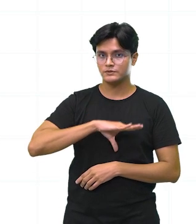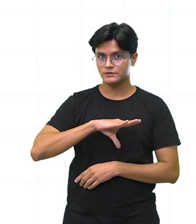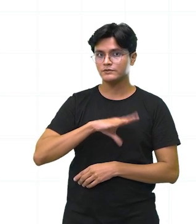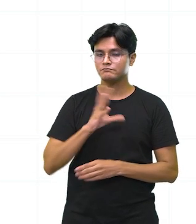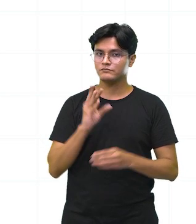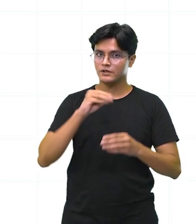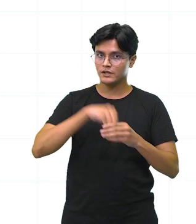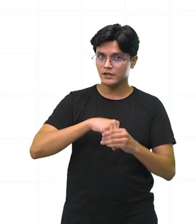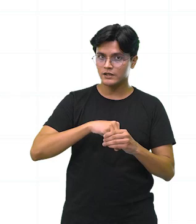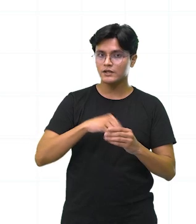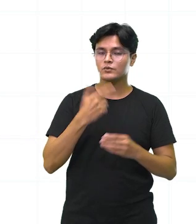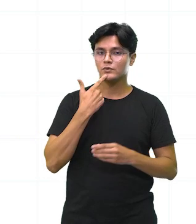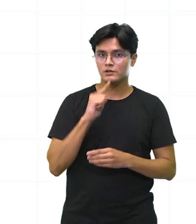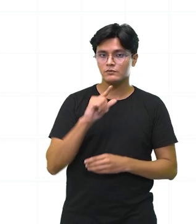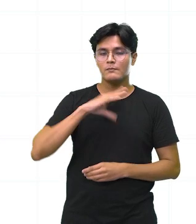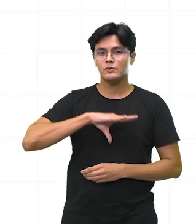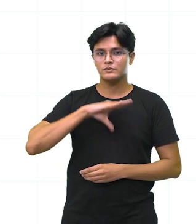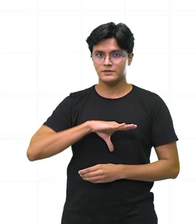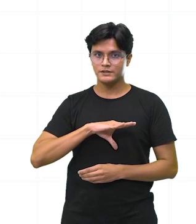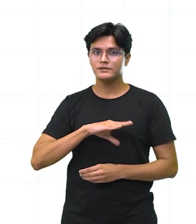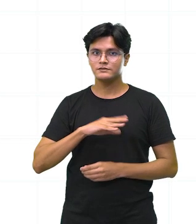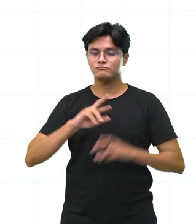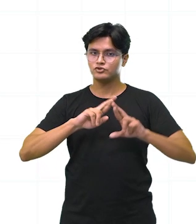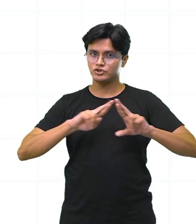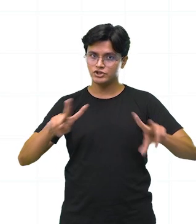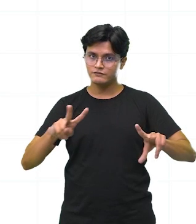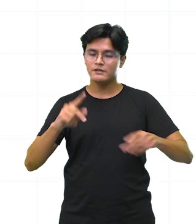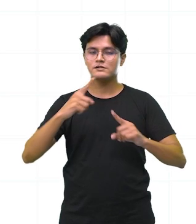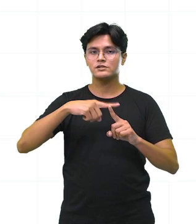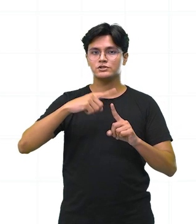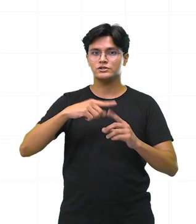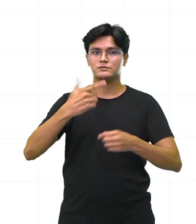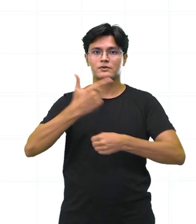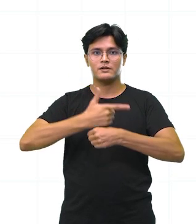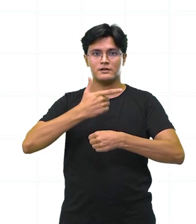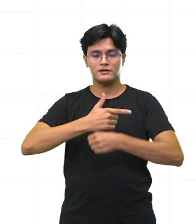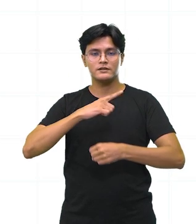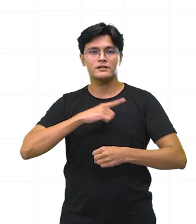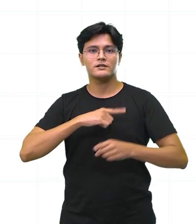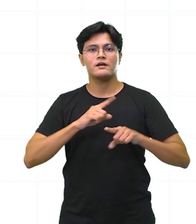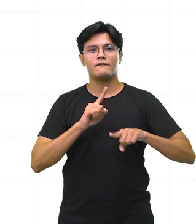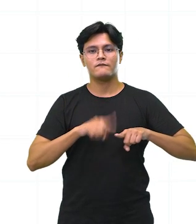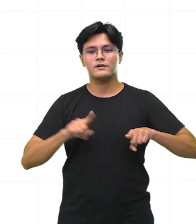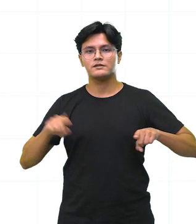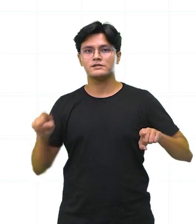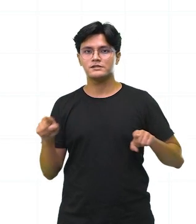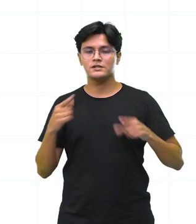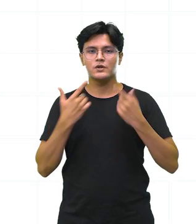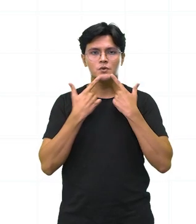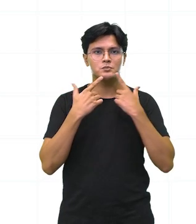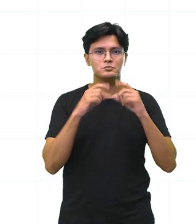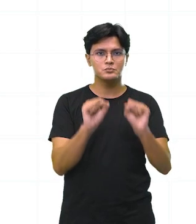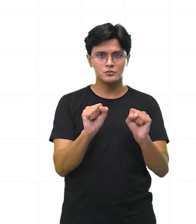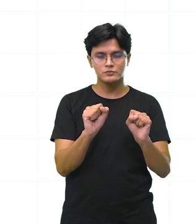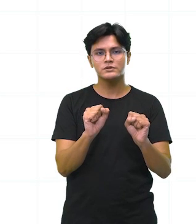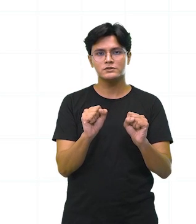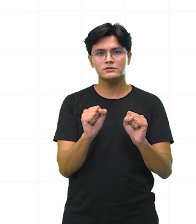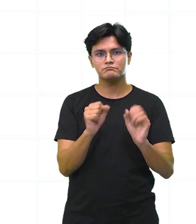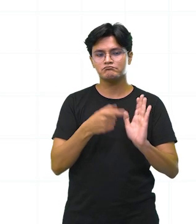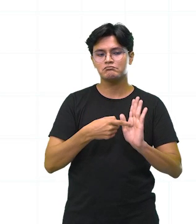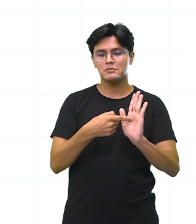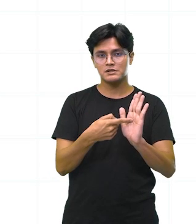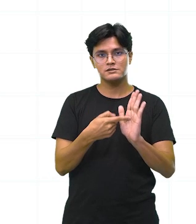língua portuguesa aí no caso nós vamos ter a variação linguística a partir dessas diferenças